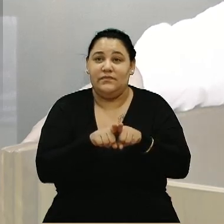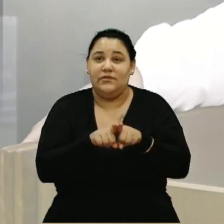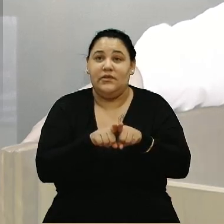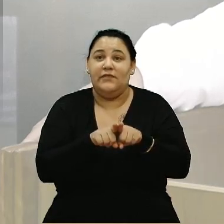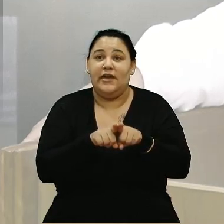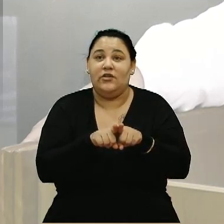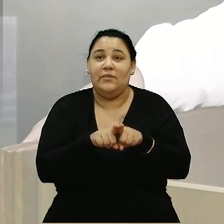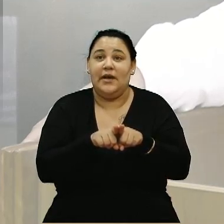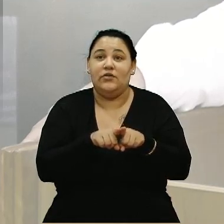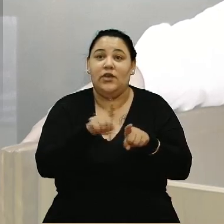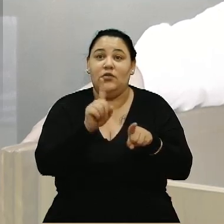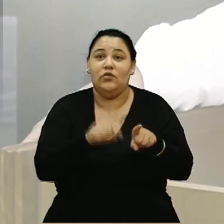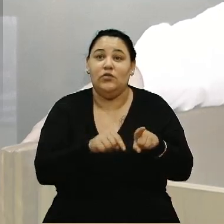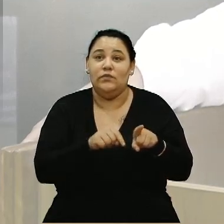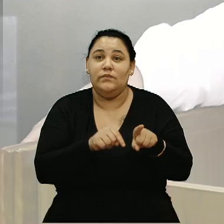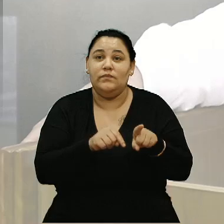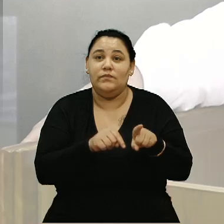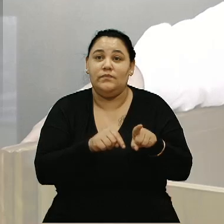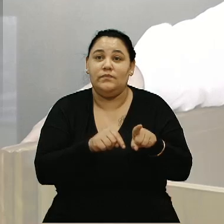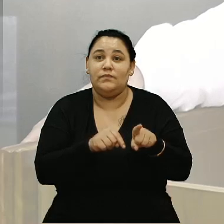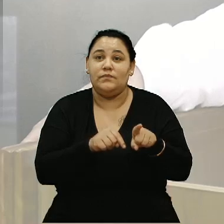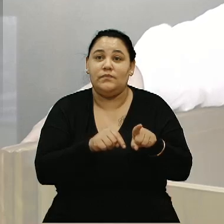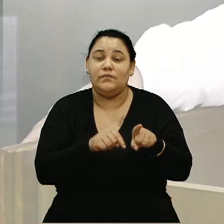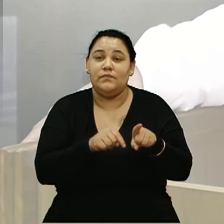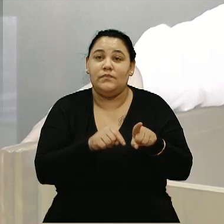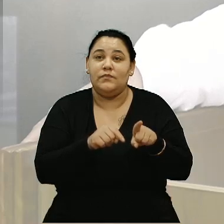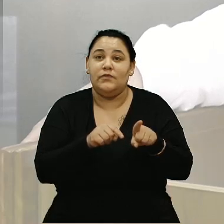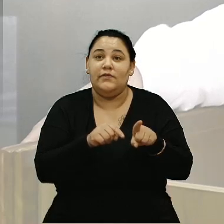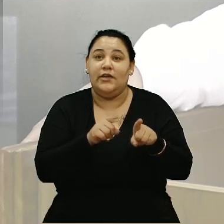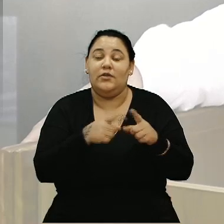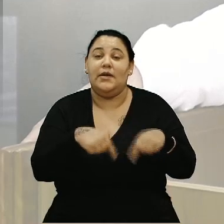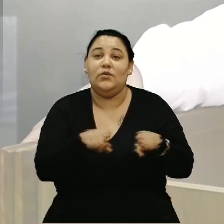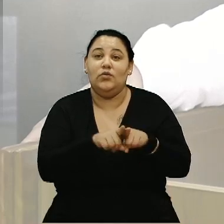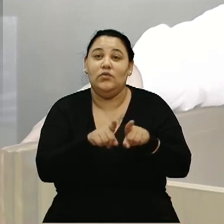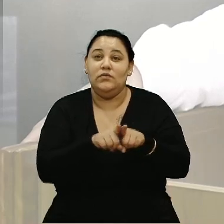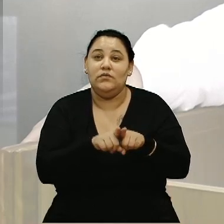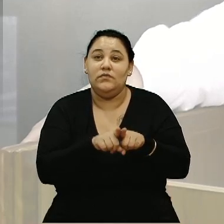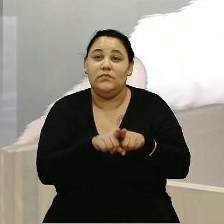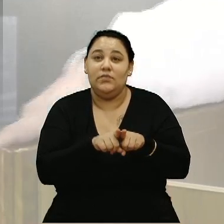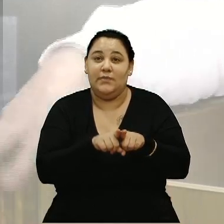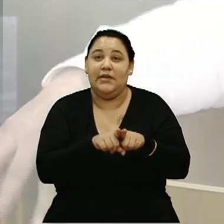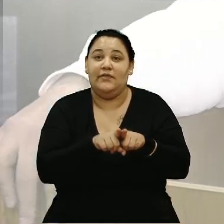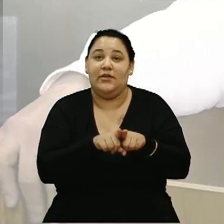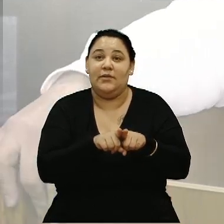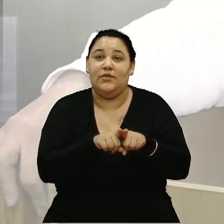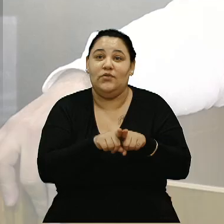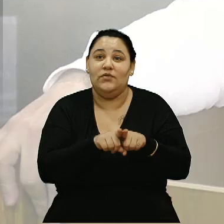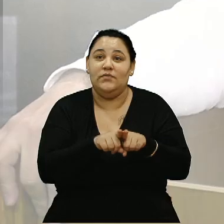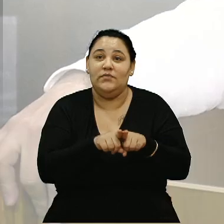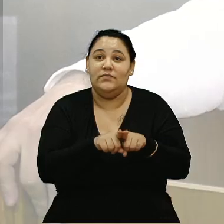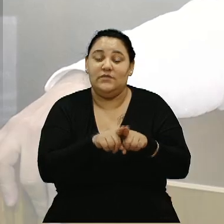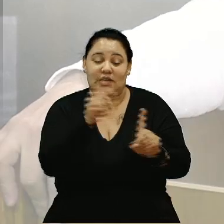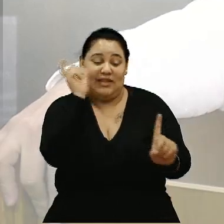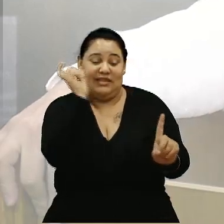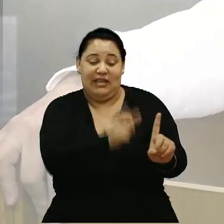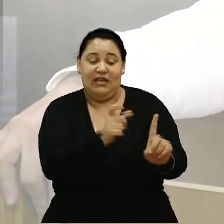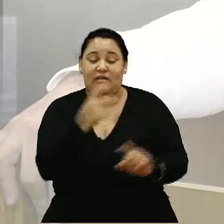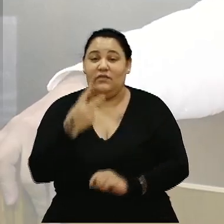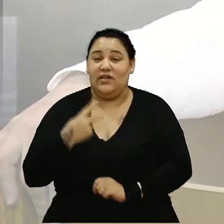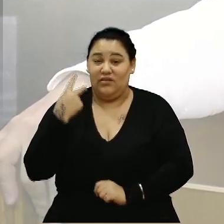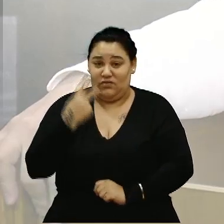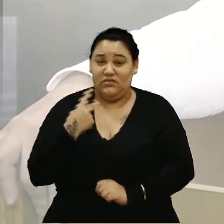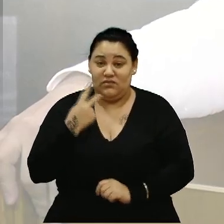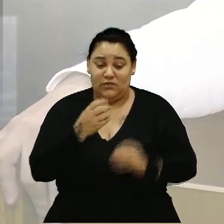o achaque, é o aviltamento. E quando se ataca vereador, se ataca a